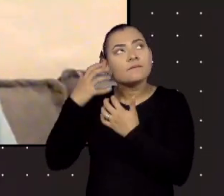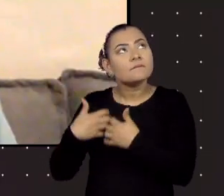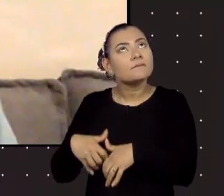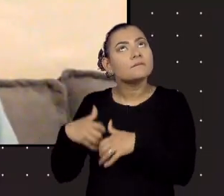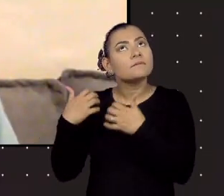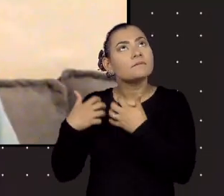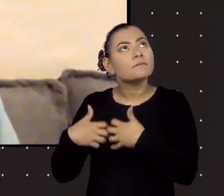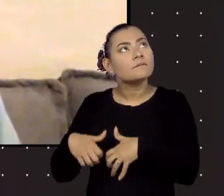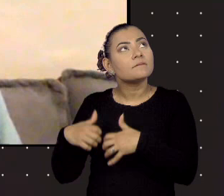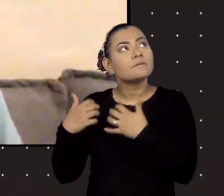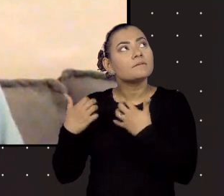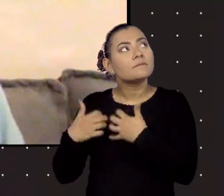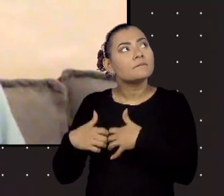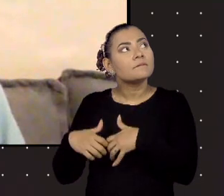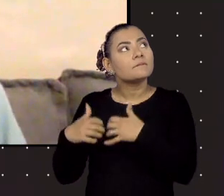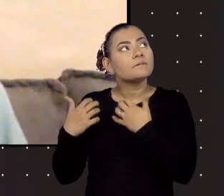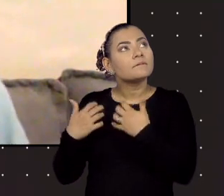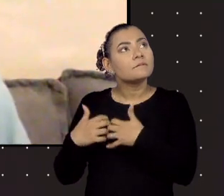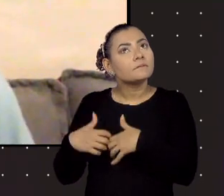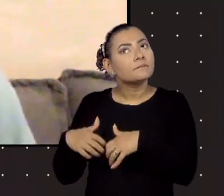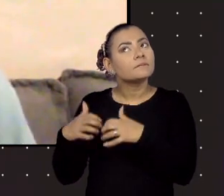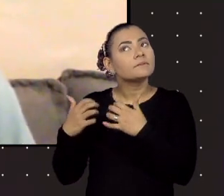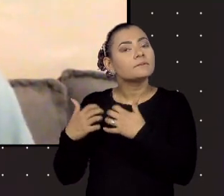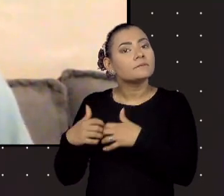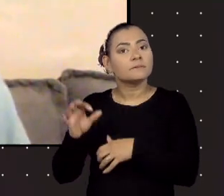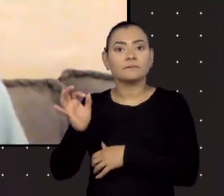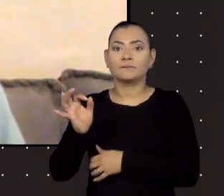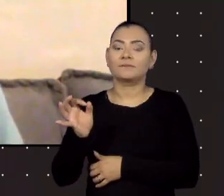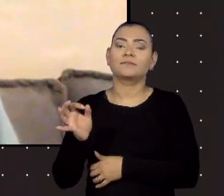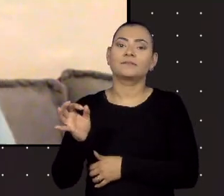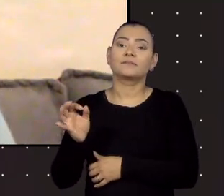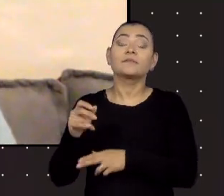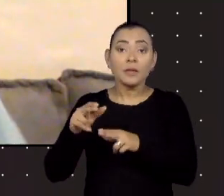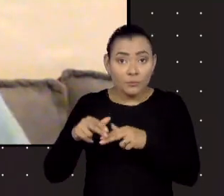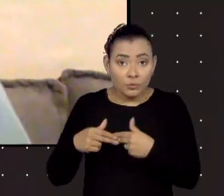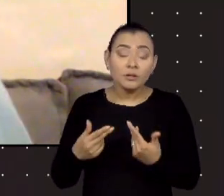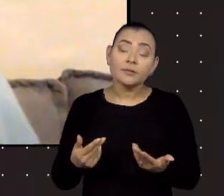nisso. Então, aquele romance,